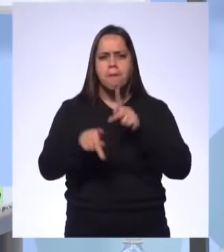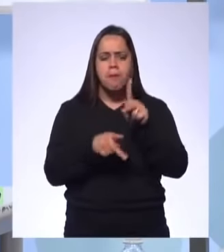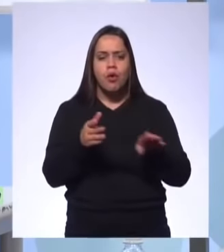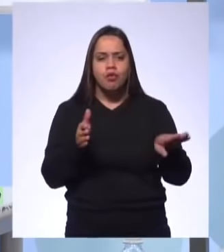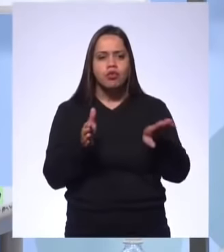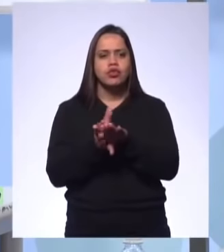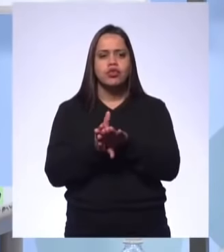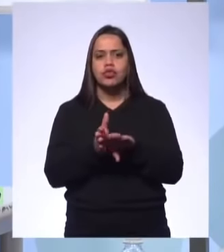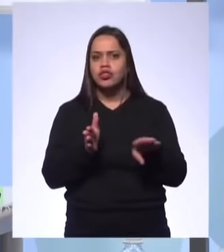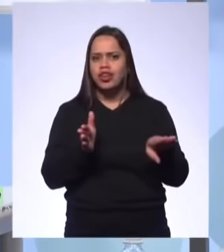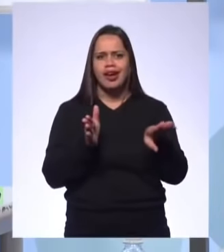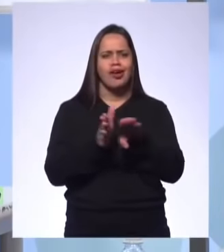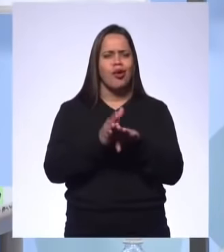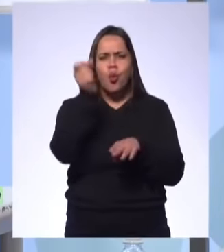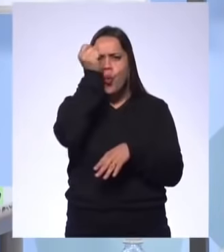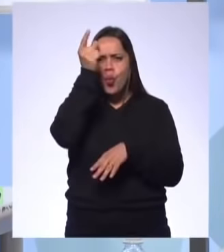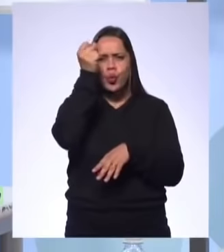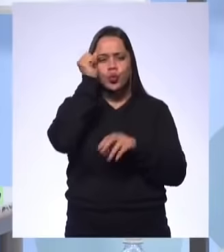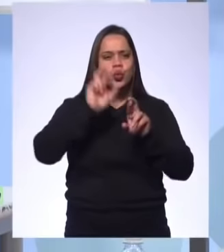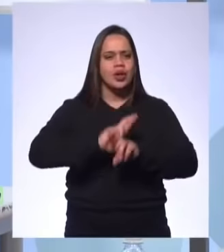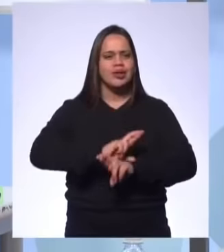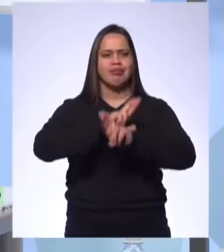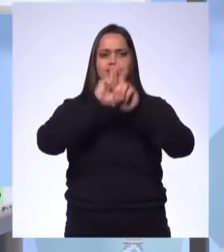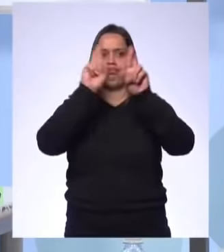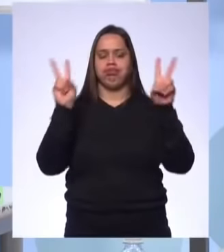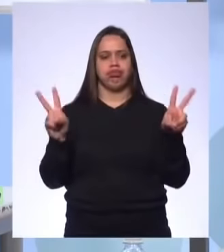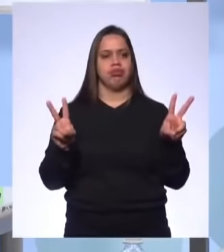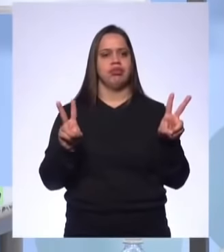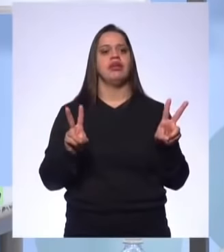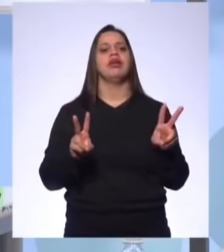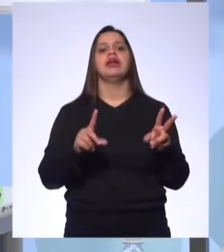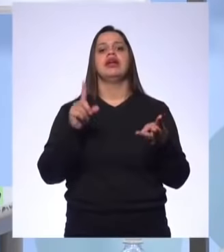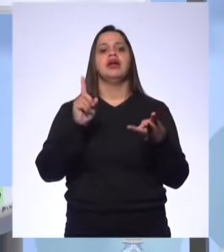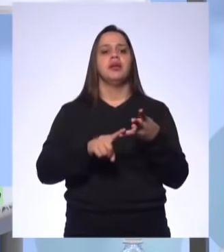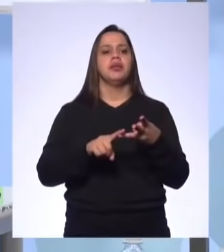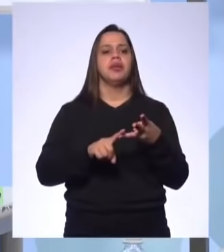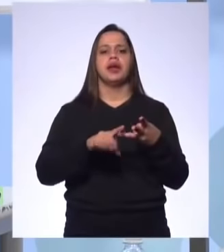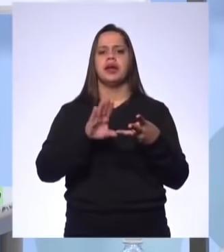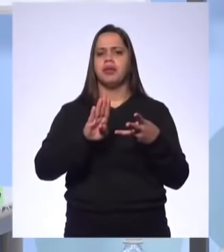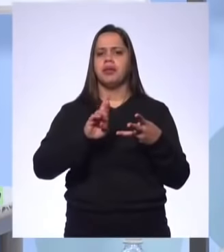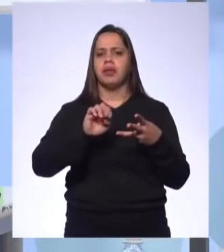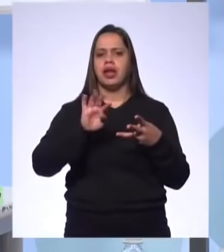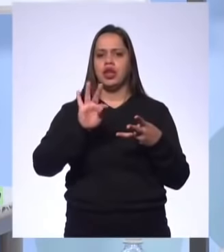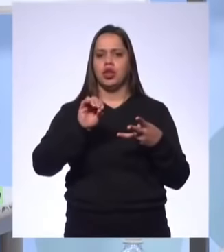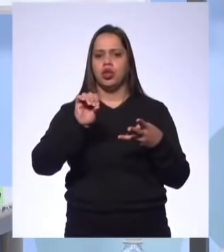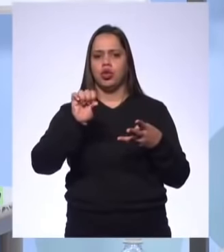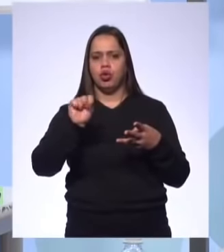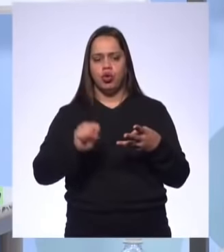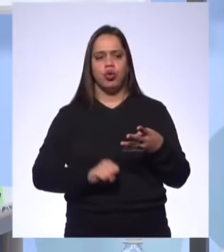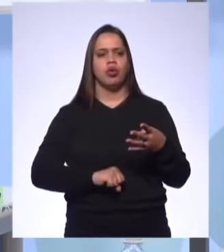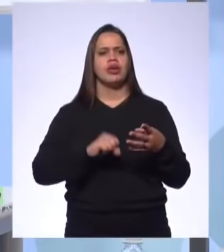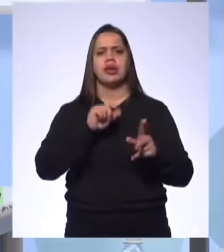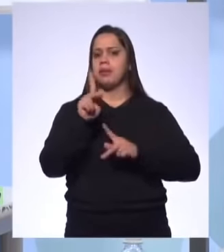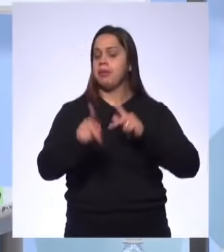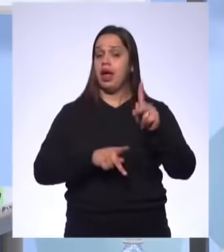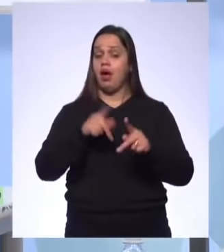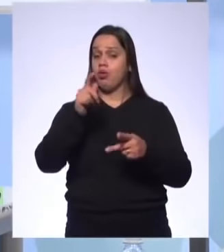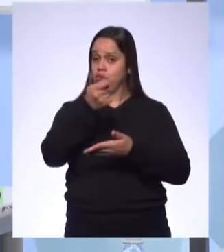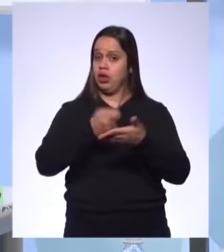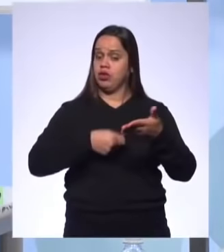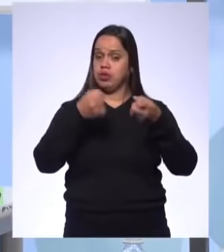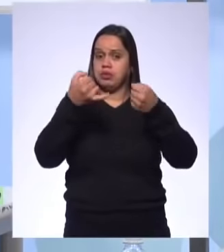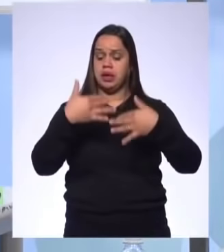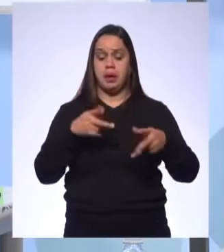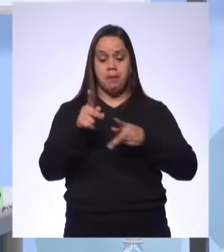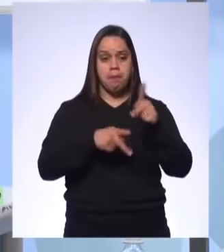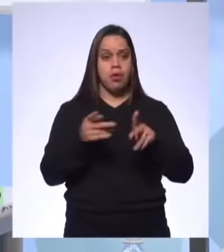pessoas, quantas culturas diferentes. Ó, bretões. É isso que o texto está dizendo, que chegaram povos muito diferentes,